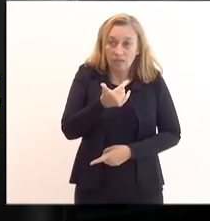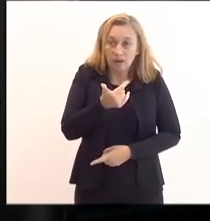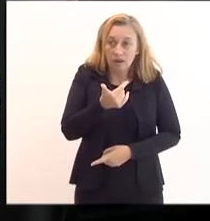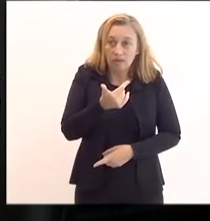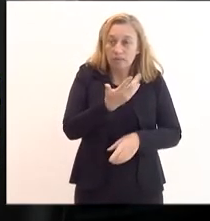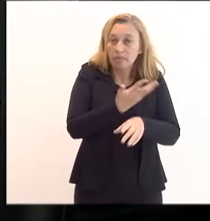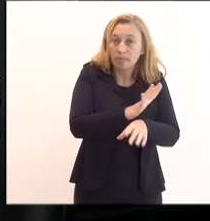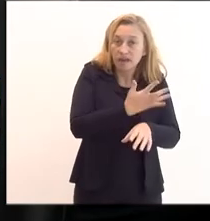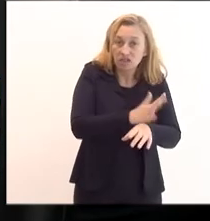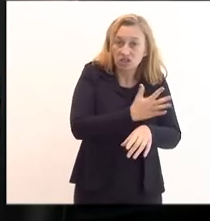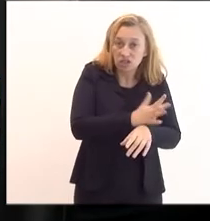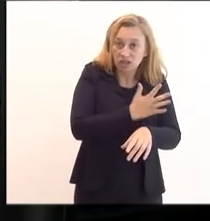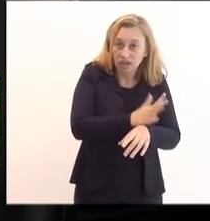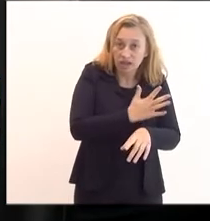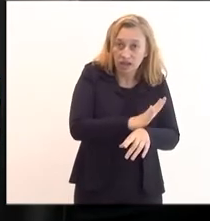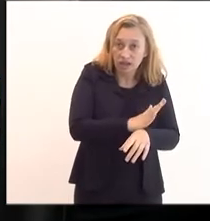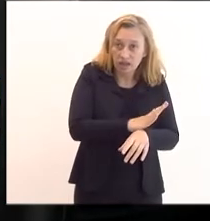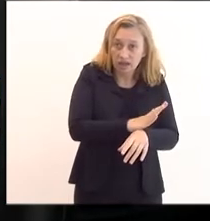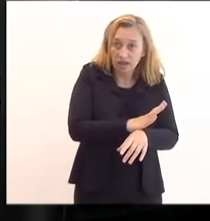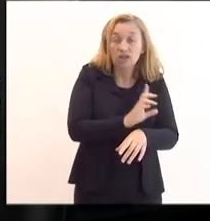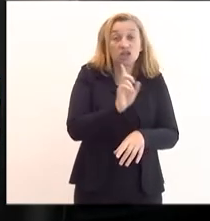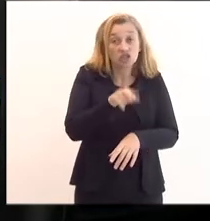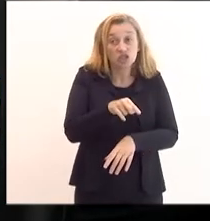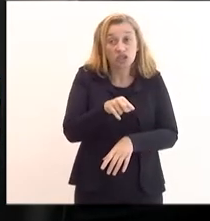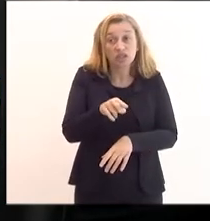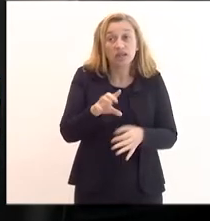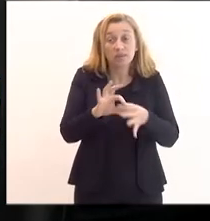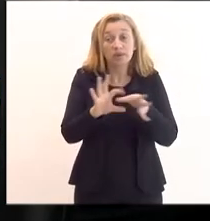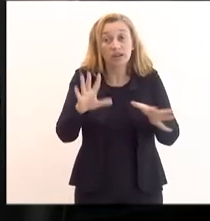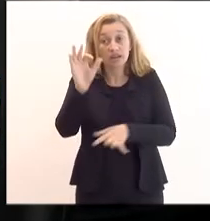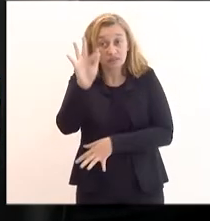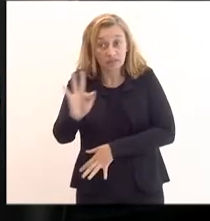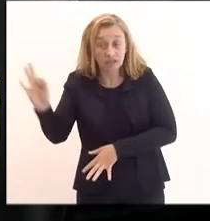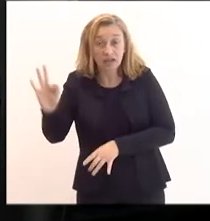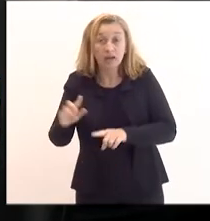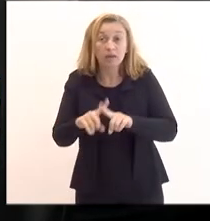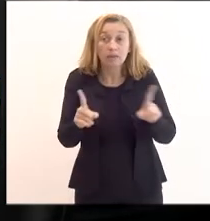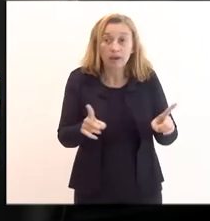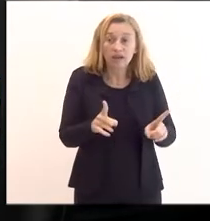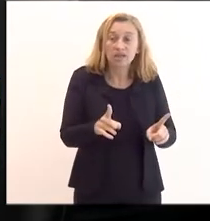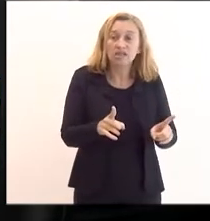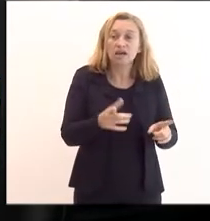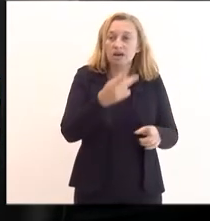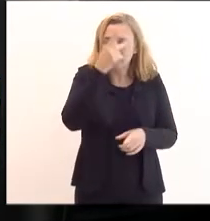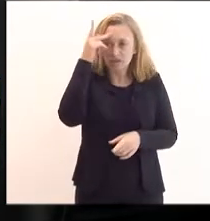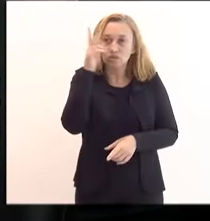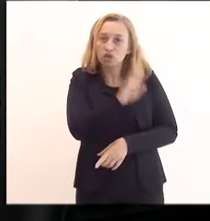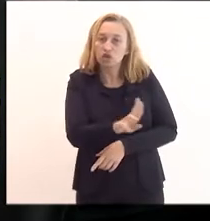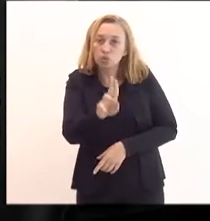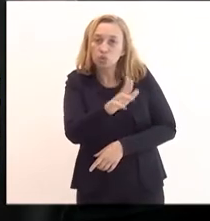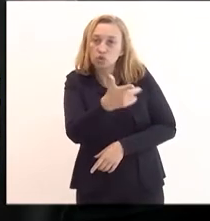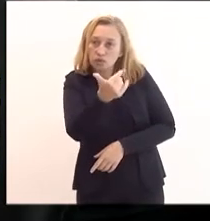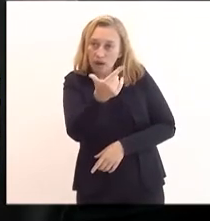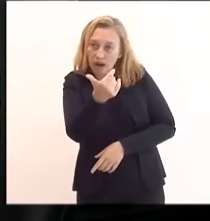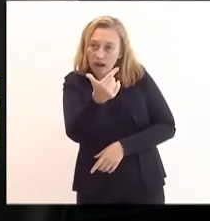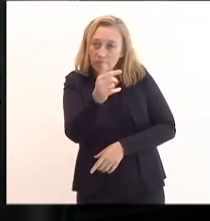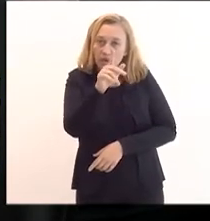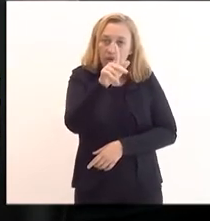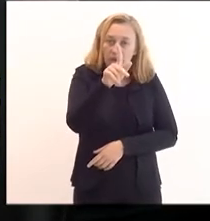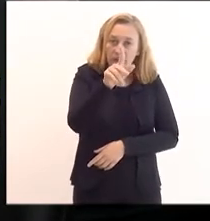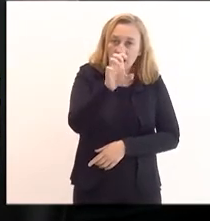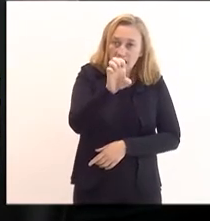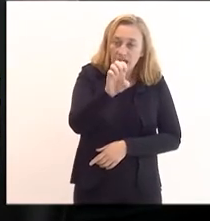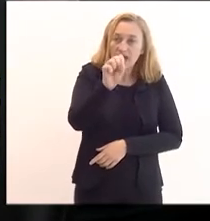está autorizado pela lei federal. No caso dos atiradores desportivos que pleiteiam o porte de